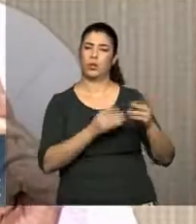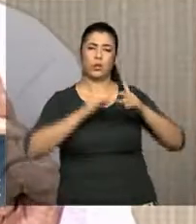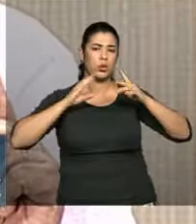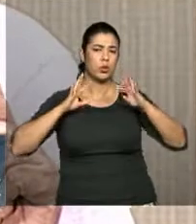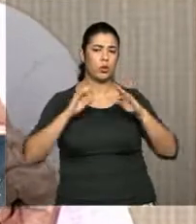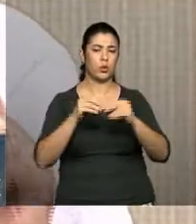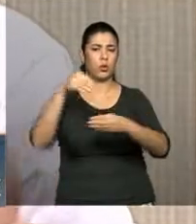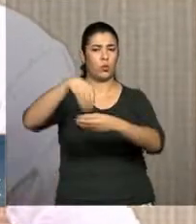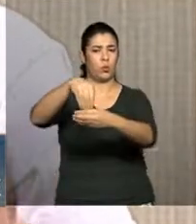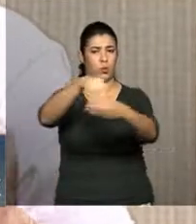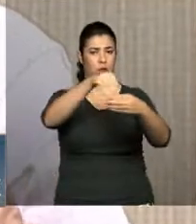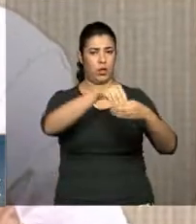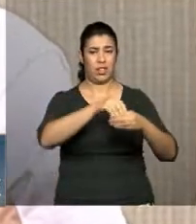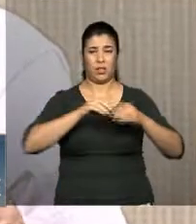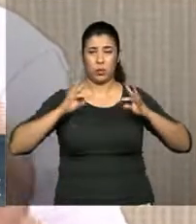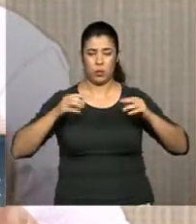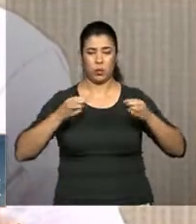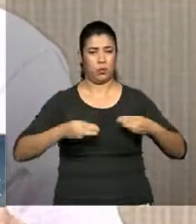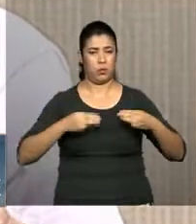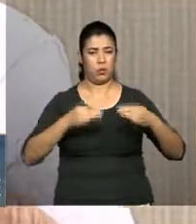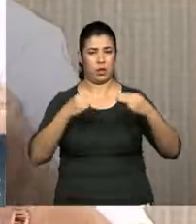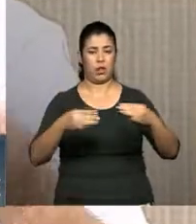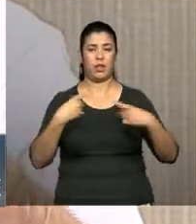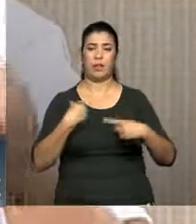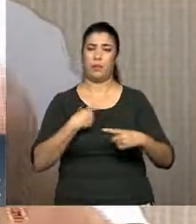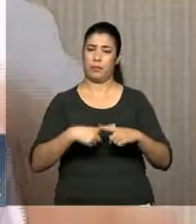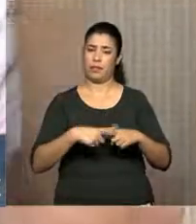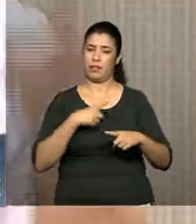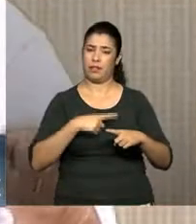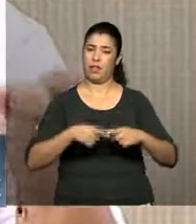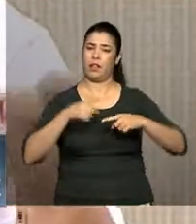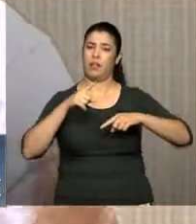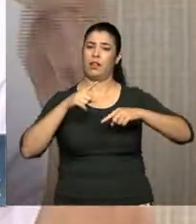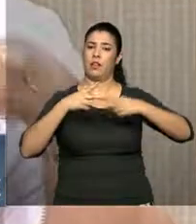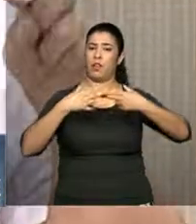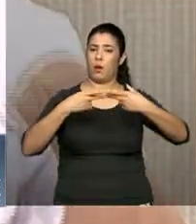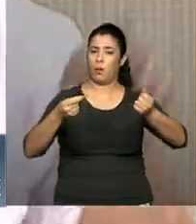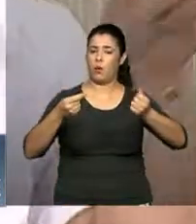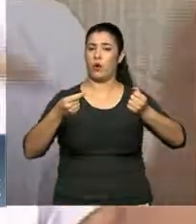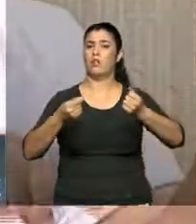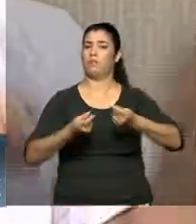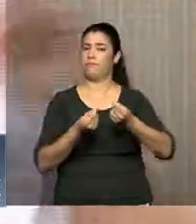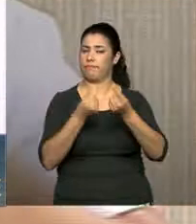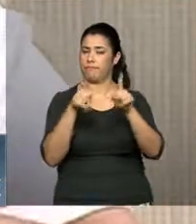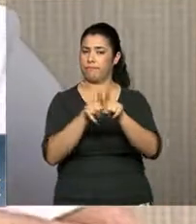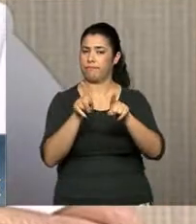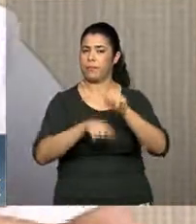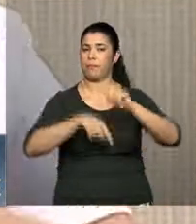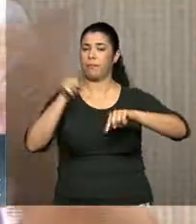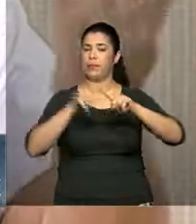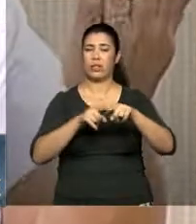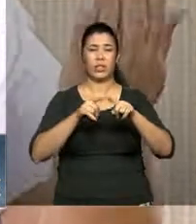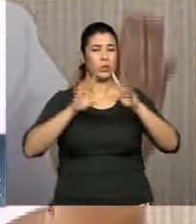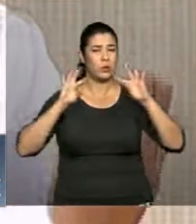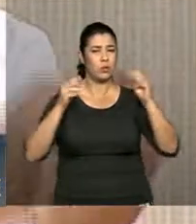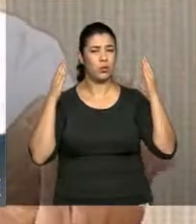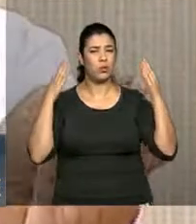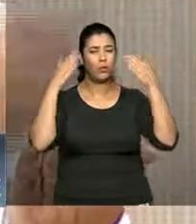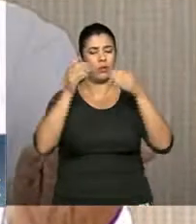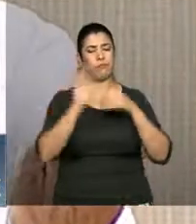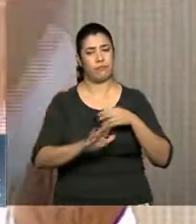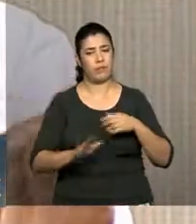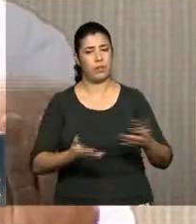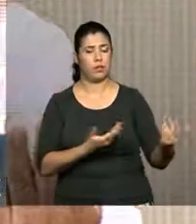ministérios porque tem recursos e políticas em praticamente todos os ministérios voltados para crianças e adolescentes para a gente poder